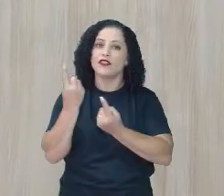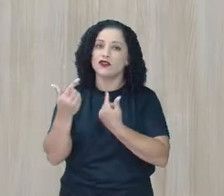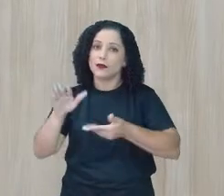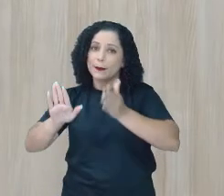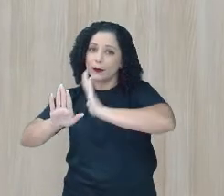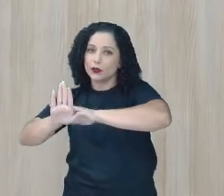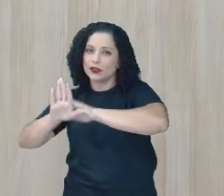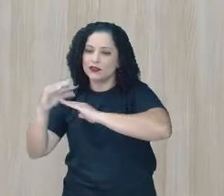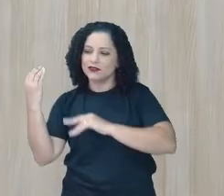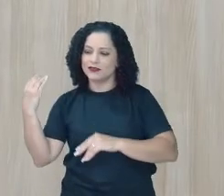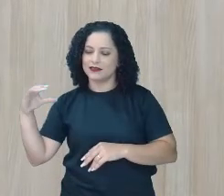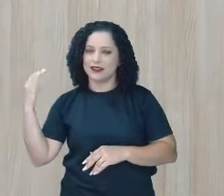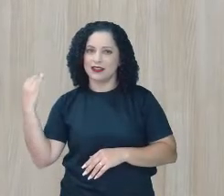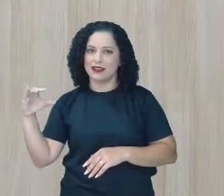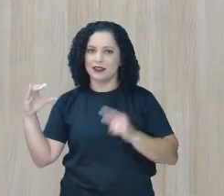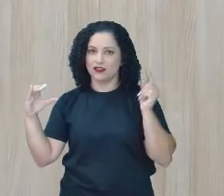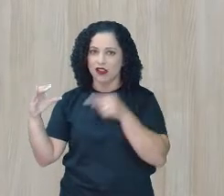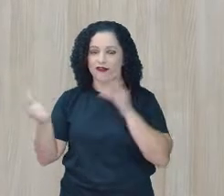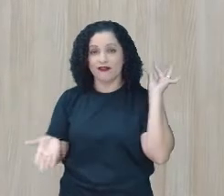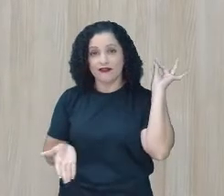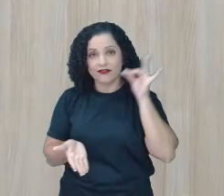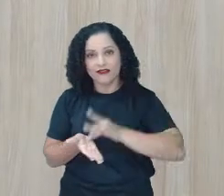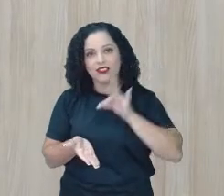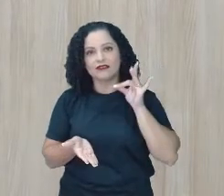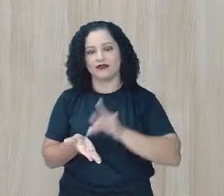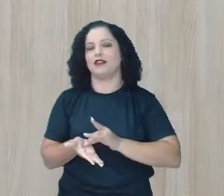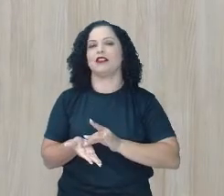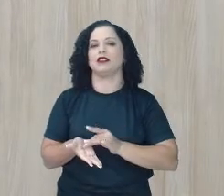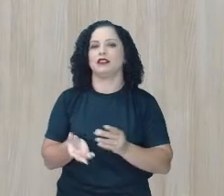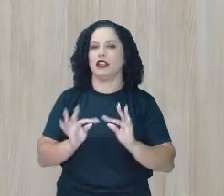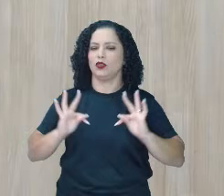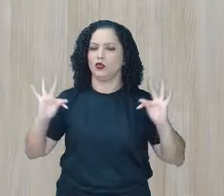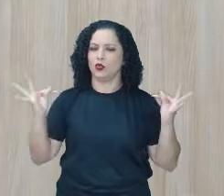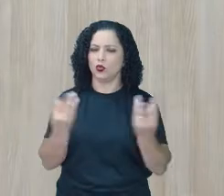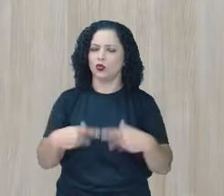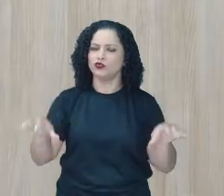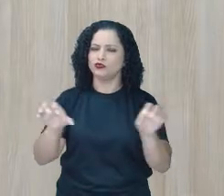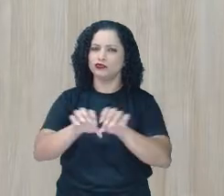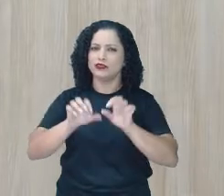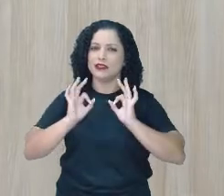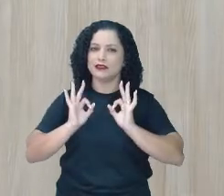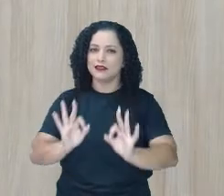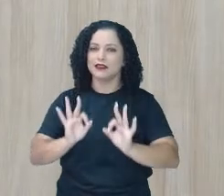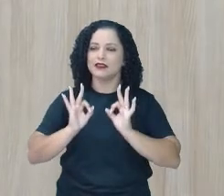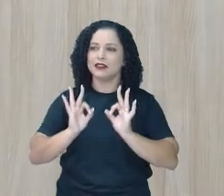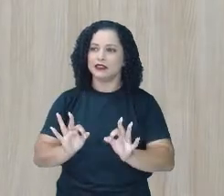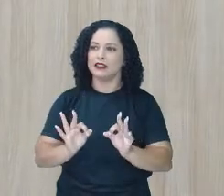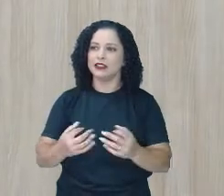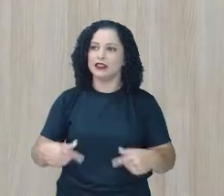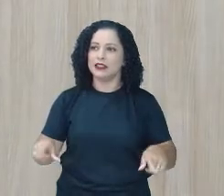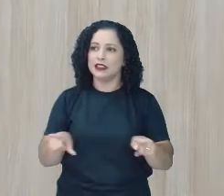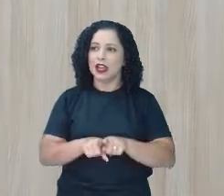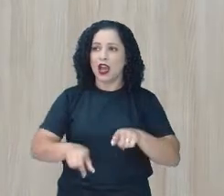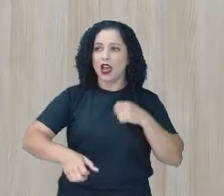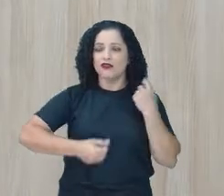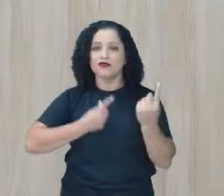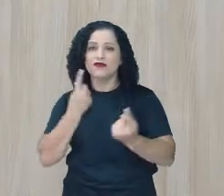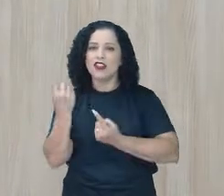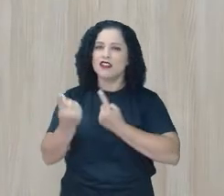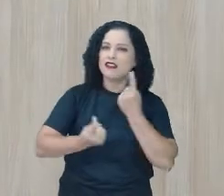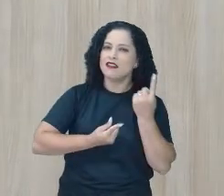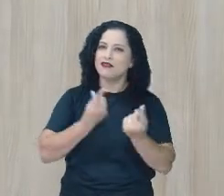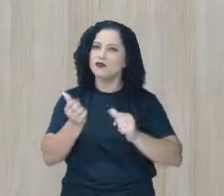trás de uma história, ela é verídica, ou seja, toda estruturada certinha, sem nenhuma alteração, e às vezes